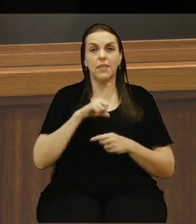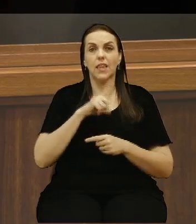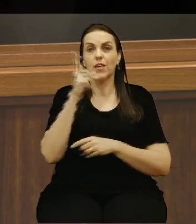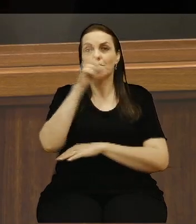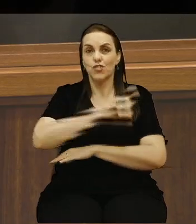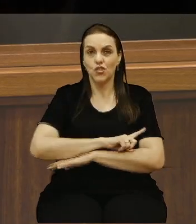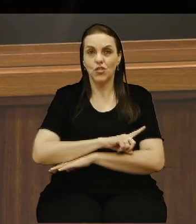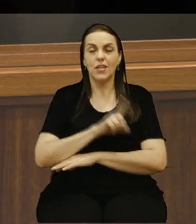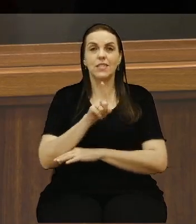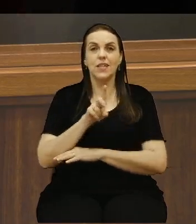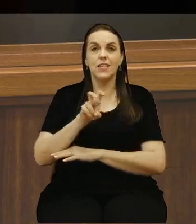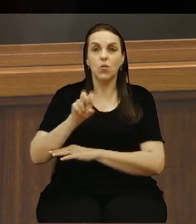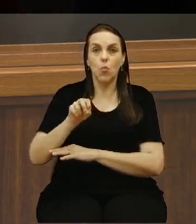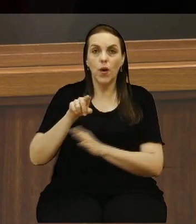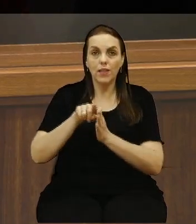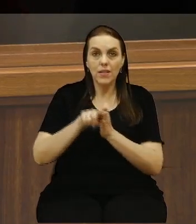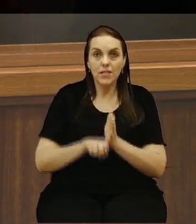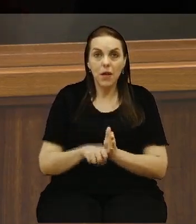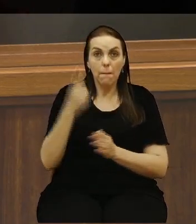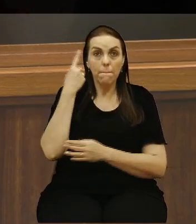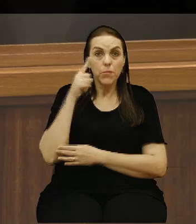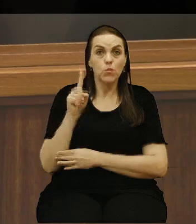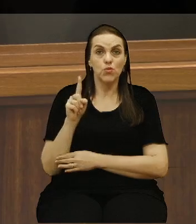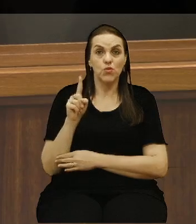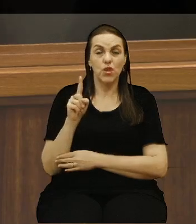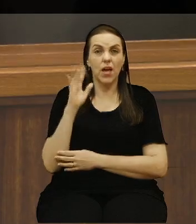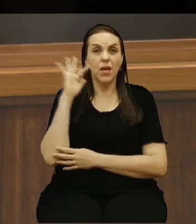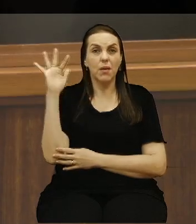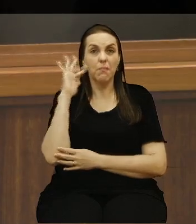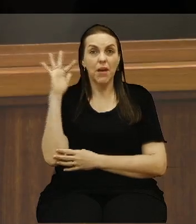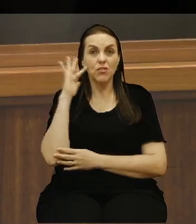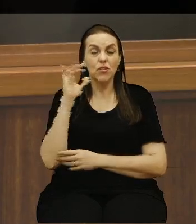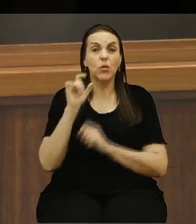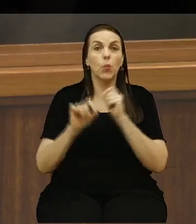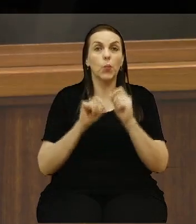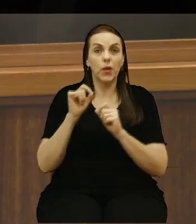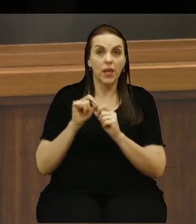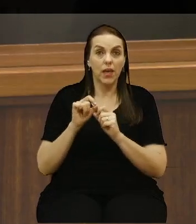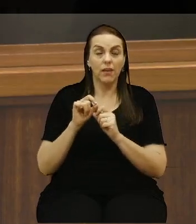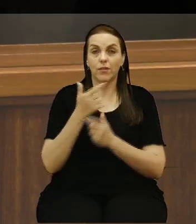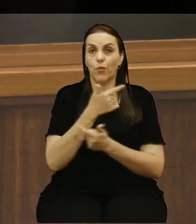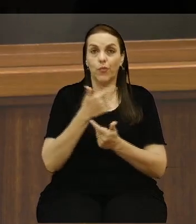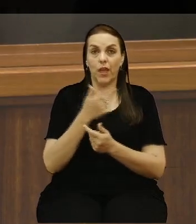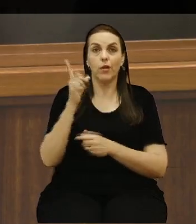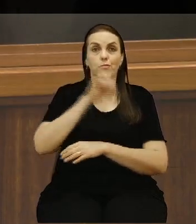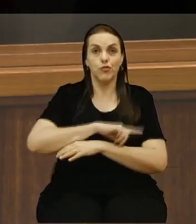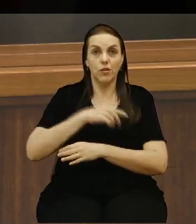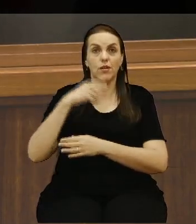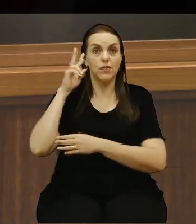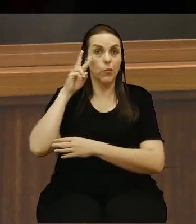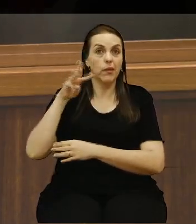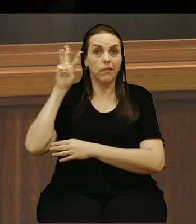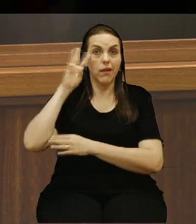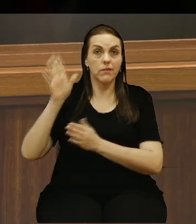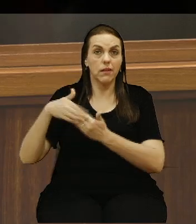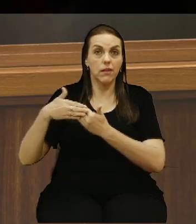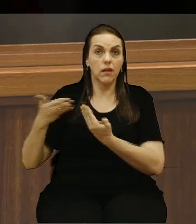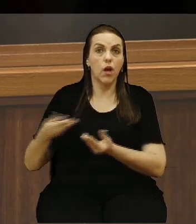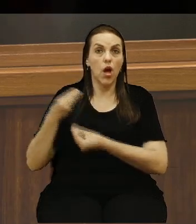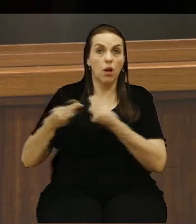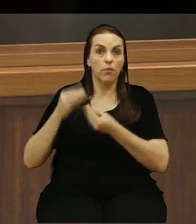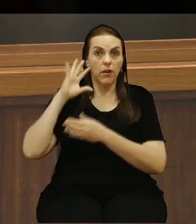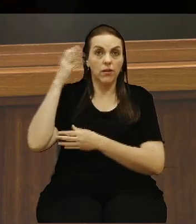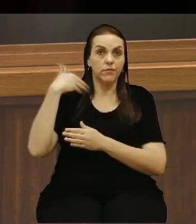é 150 exames por dia. Imagina o que vai acontecer. Teria muitas outras coisas para